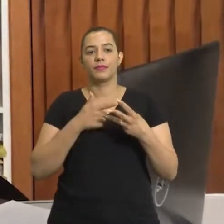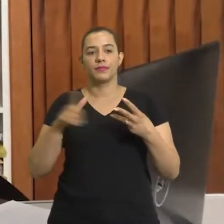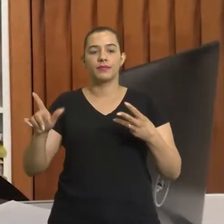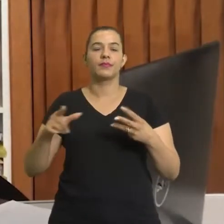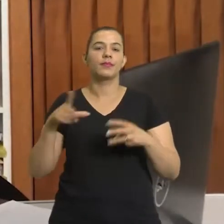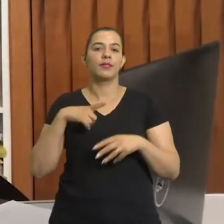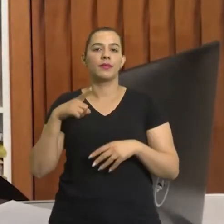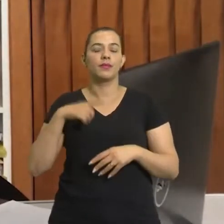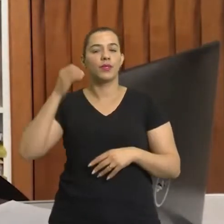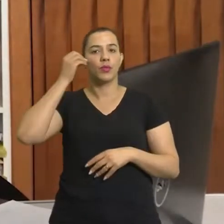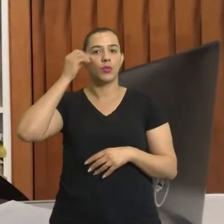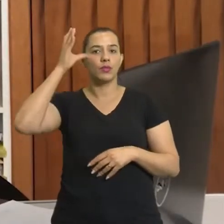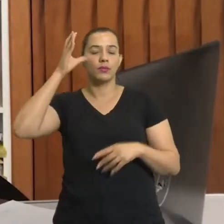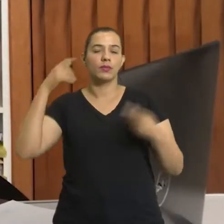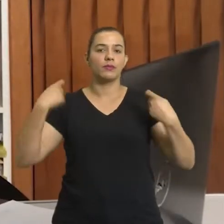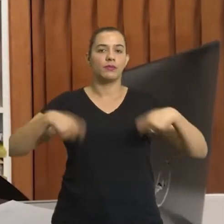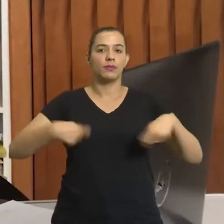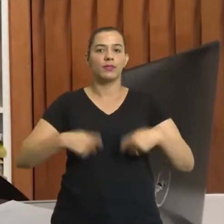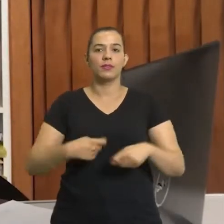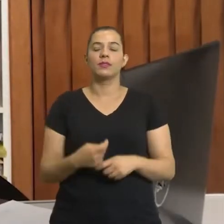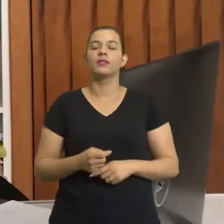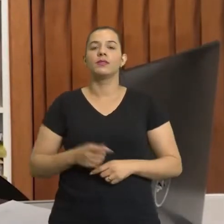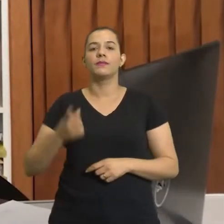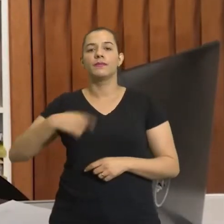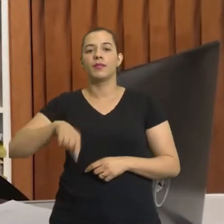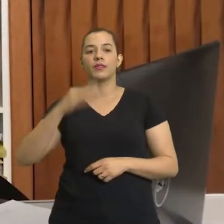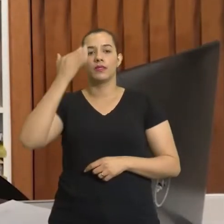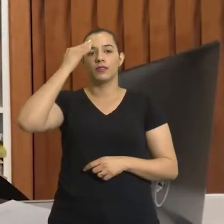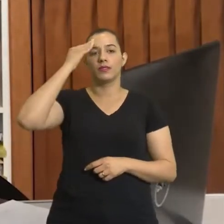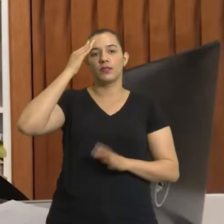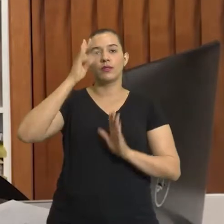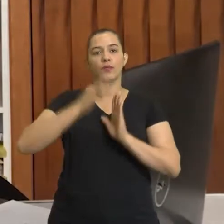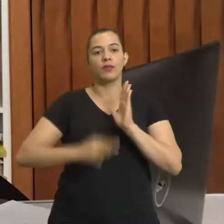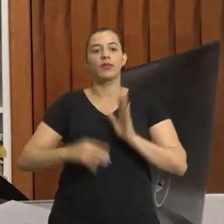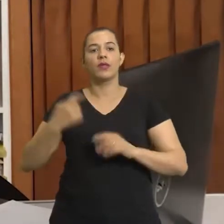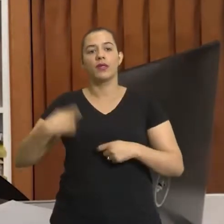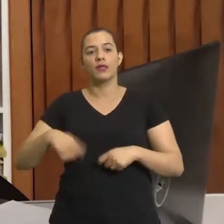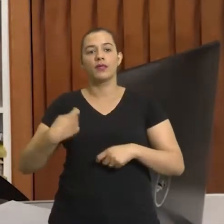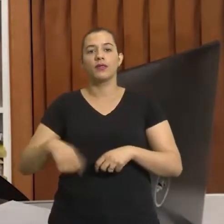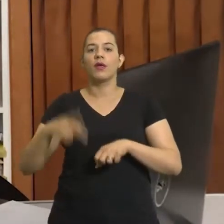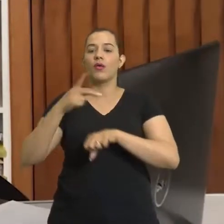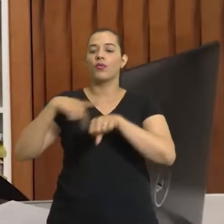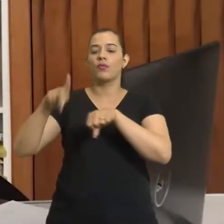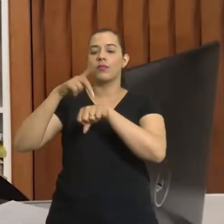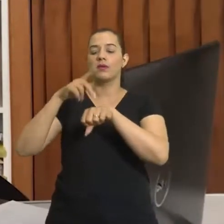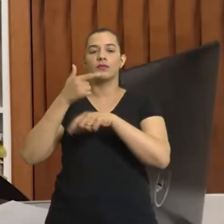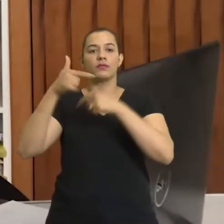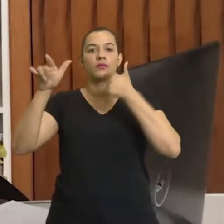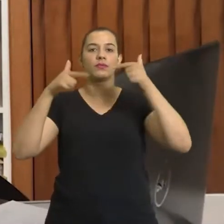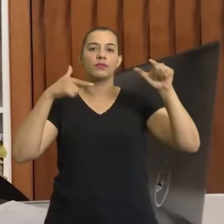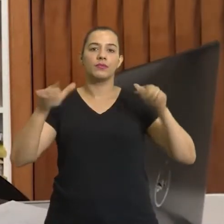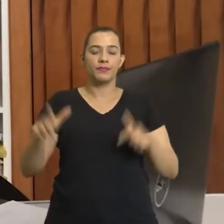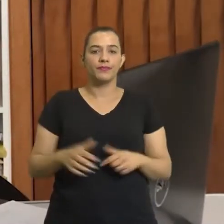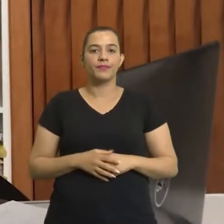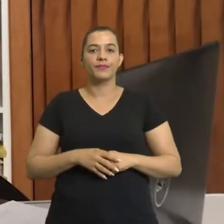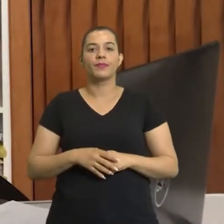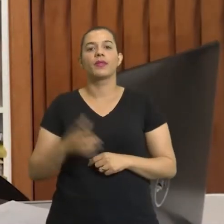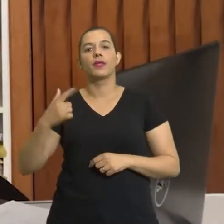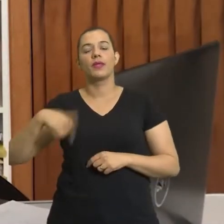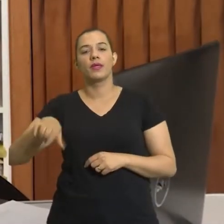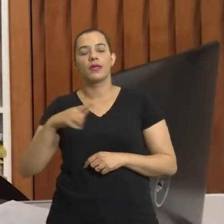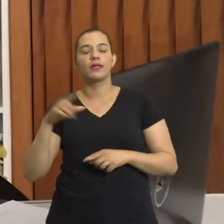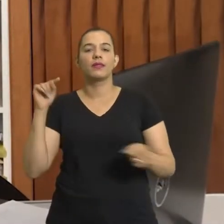Terceiro conhecimento importante para a gente compreender um texto é o conhecimento interacional. O conhecimento interacional